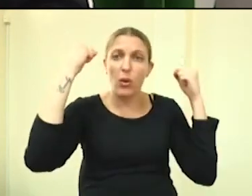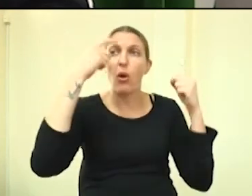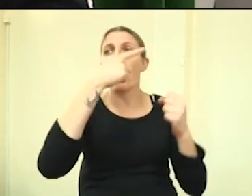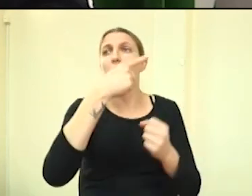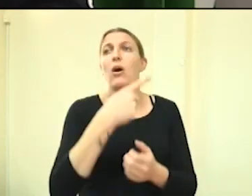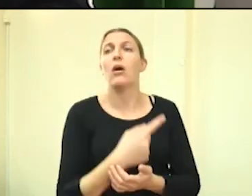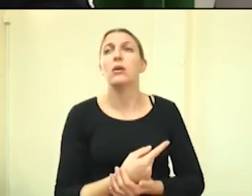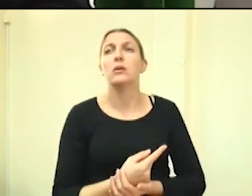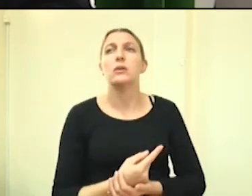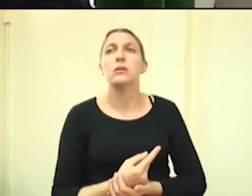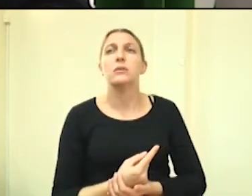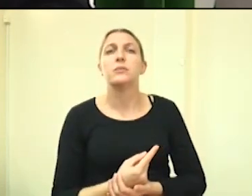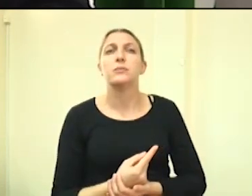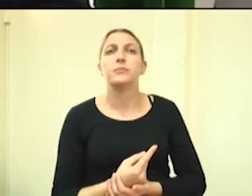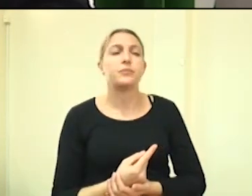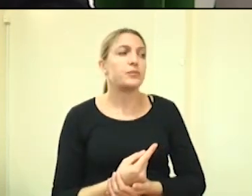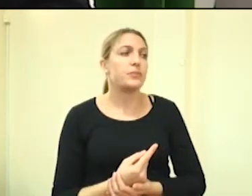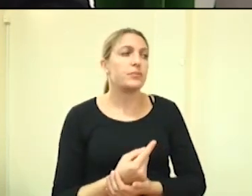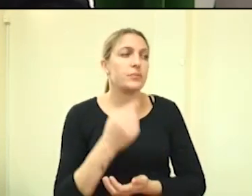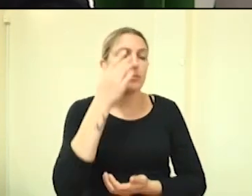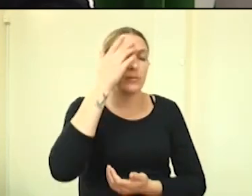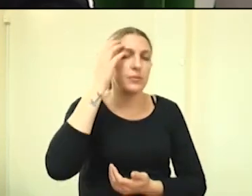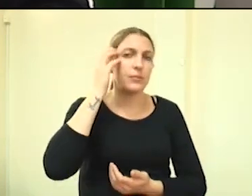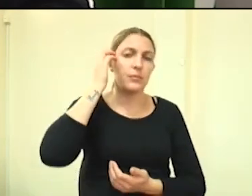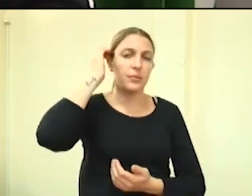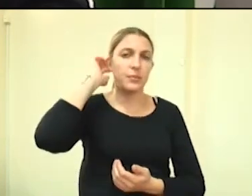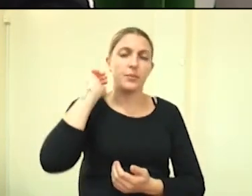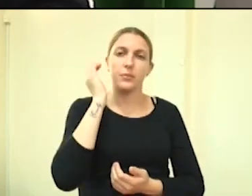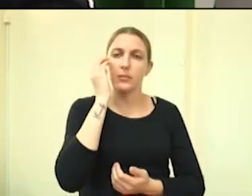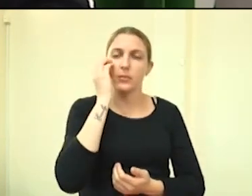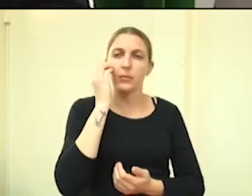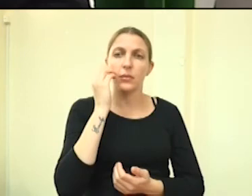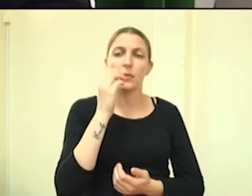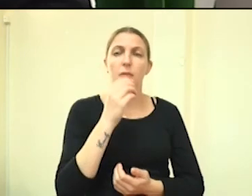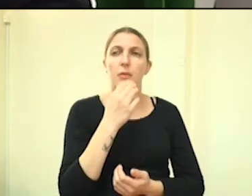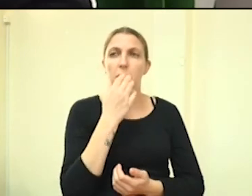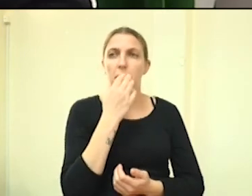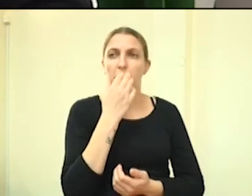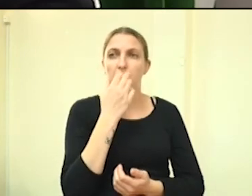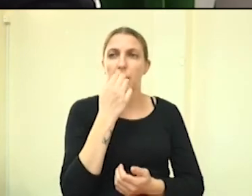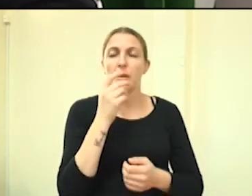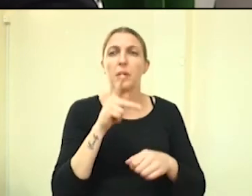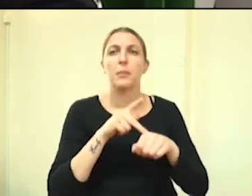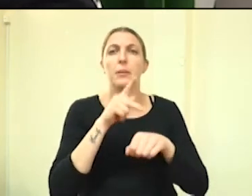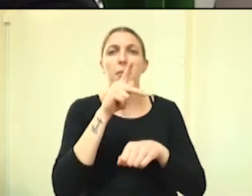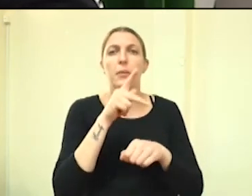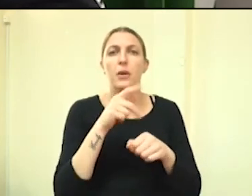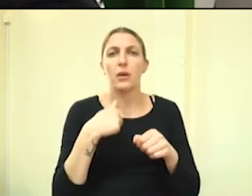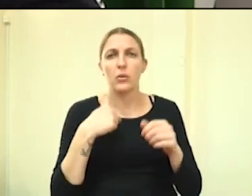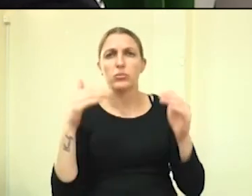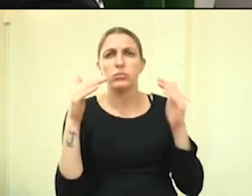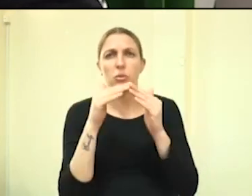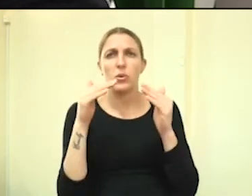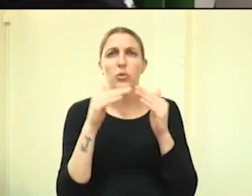passar uma sinaleira lá que já vem com presente no bolso. Eu sou favorável a todos os